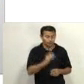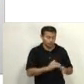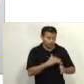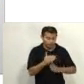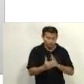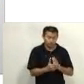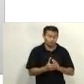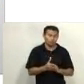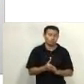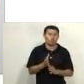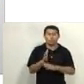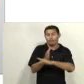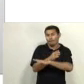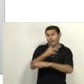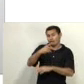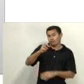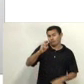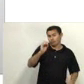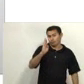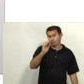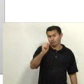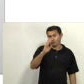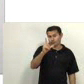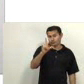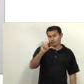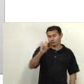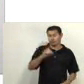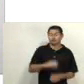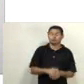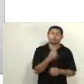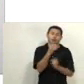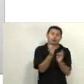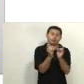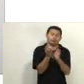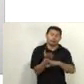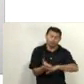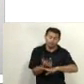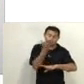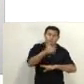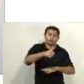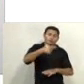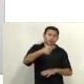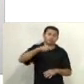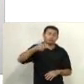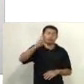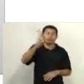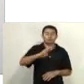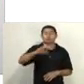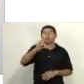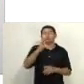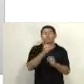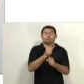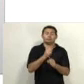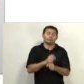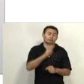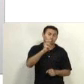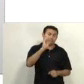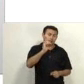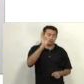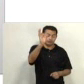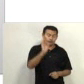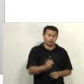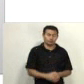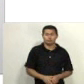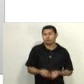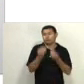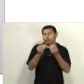o meu lado, a probabilidade de uma venda estar acima de 12 mil reais, qual que é a probabilidade? 50%.